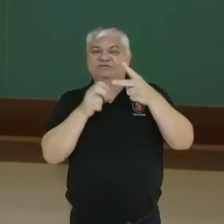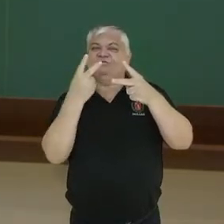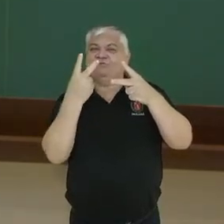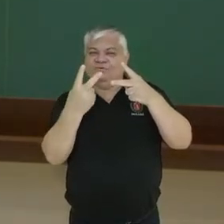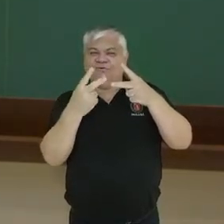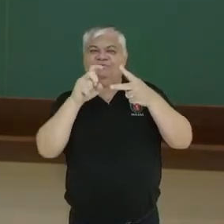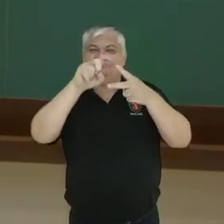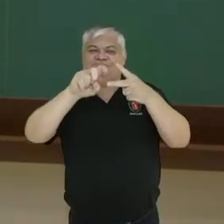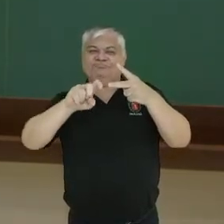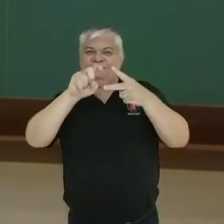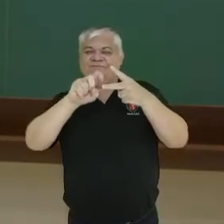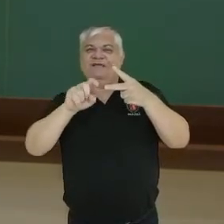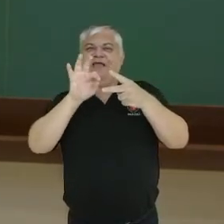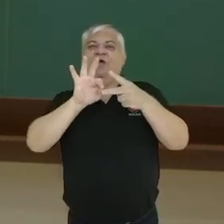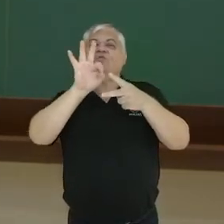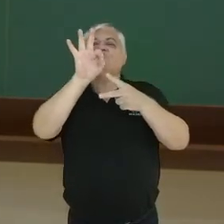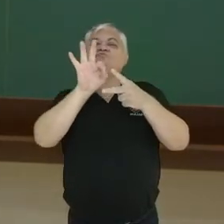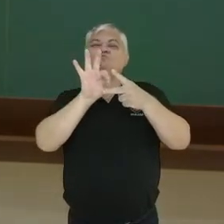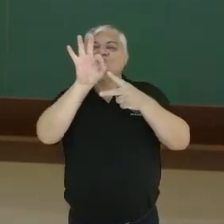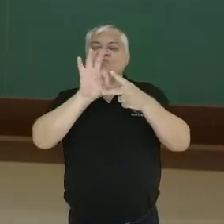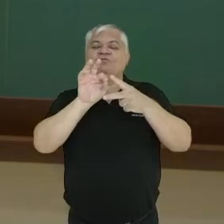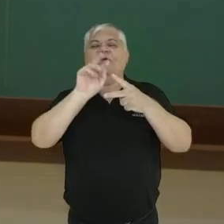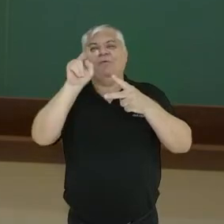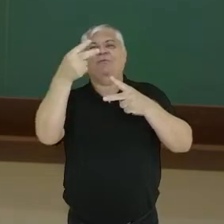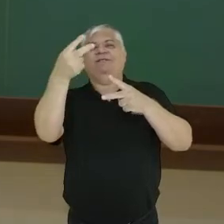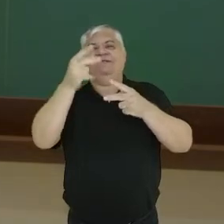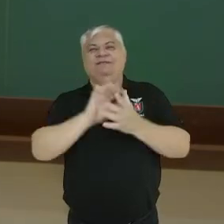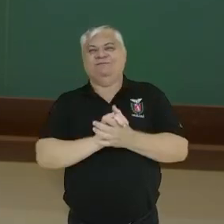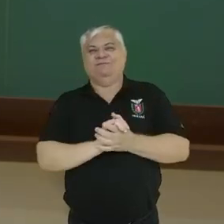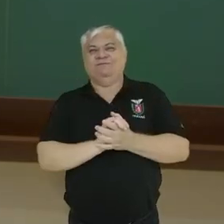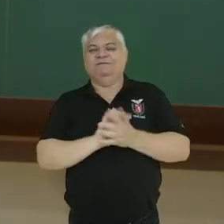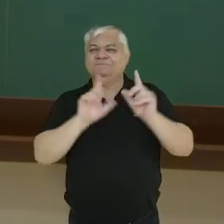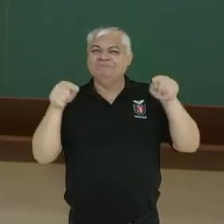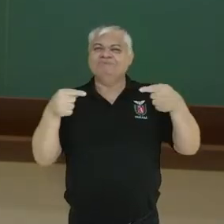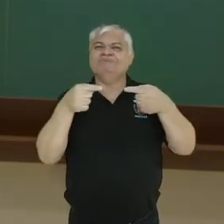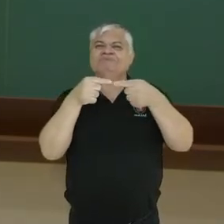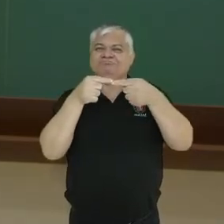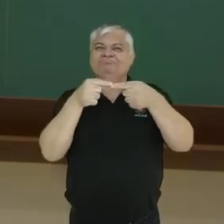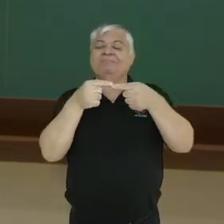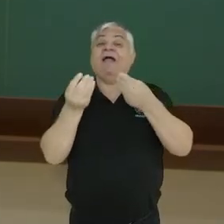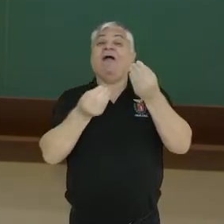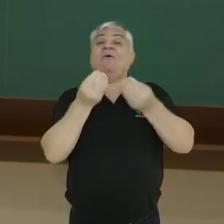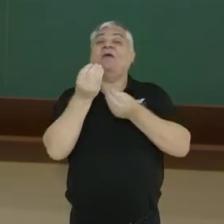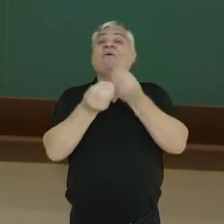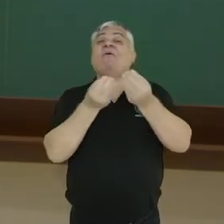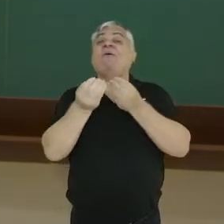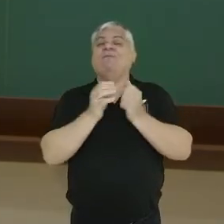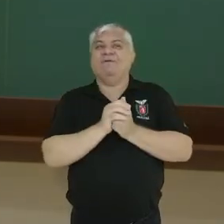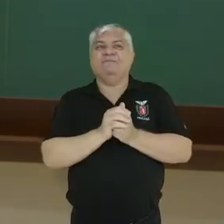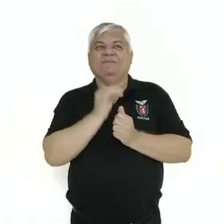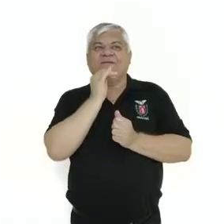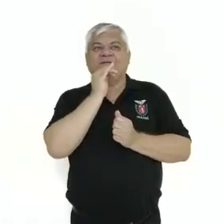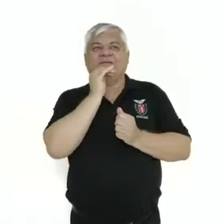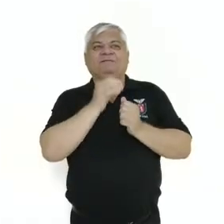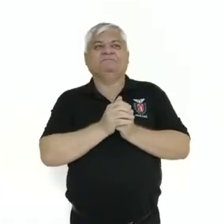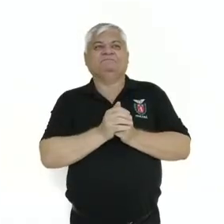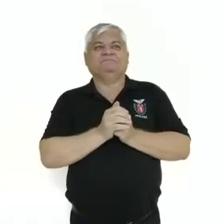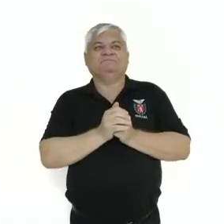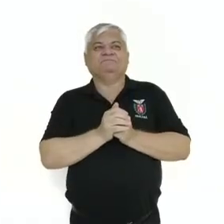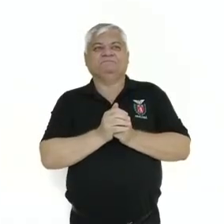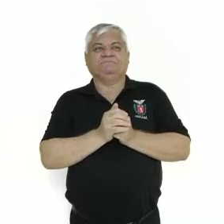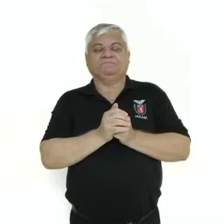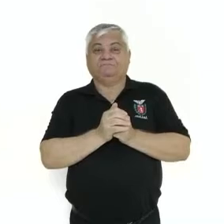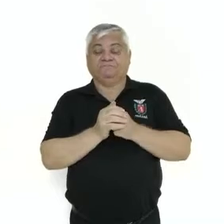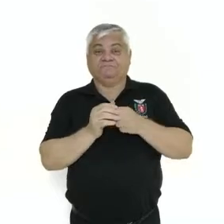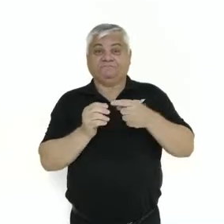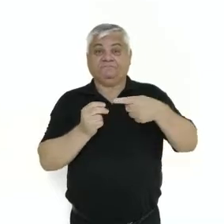o outro cateto, que é a altura, ao quadrado. Aplico o Teorema de Pitágoras. Agora eu preciso lembrar um pouquinho da álgebra, né, gente? Então, ó, x